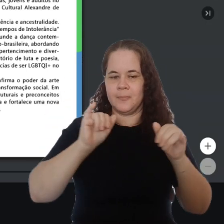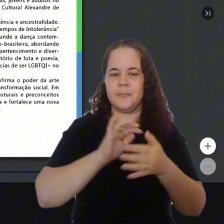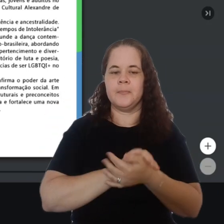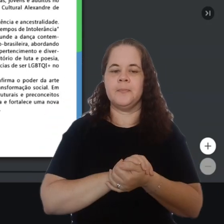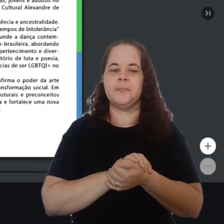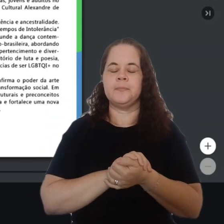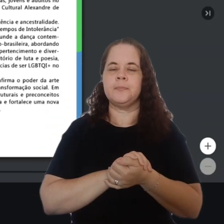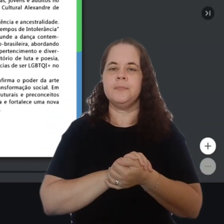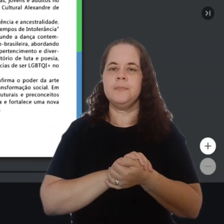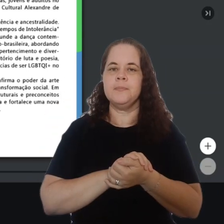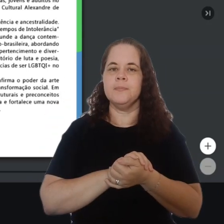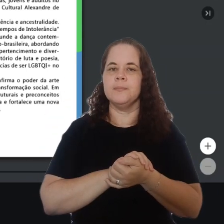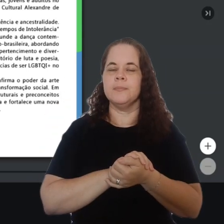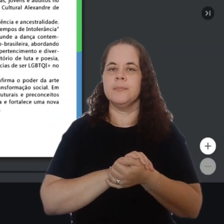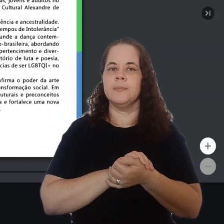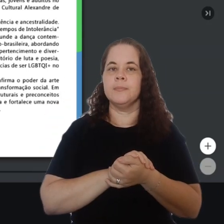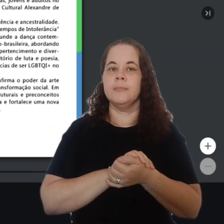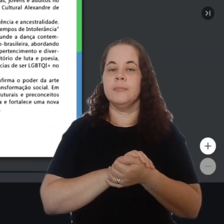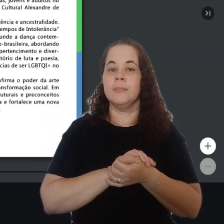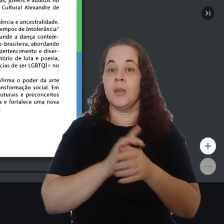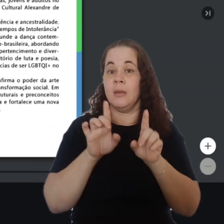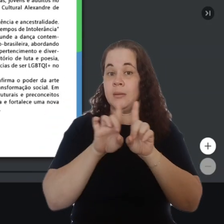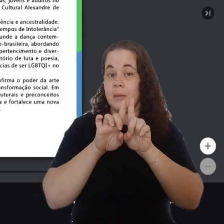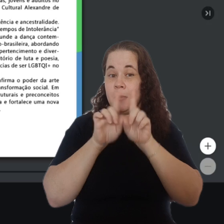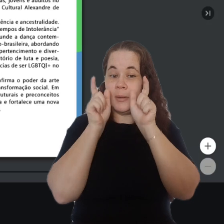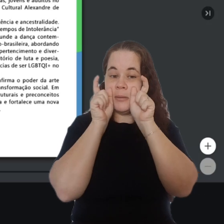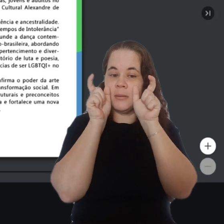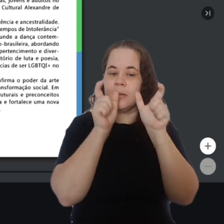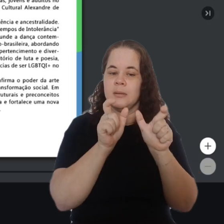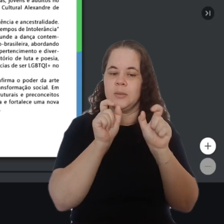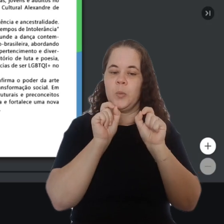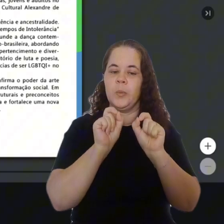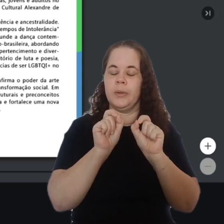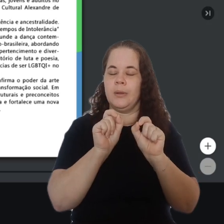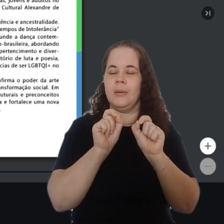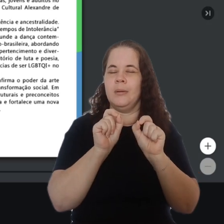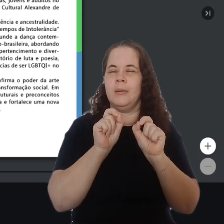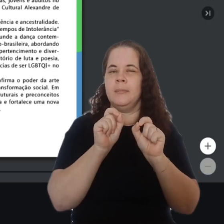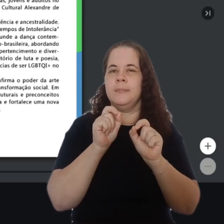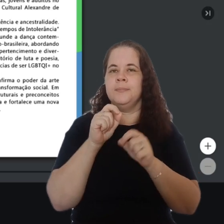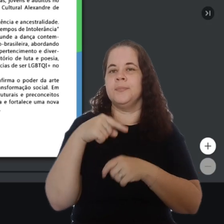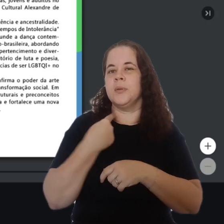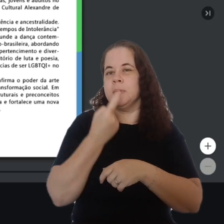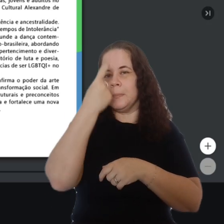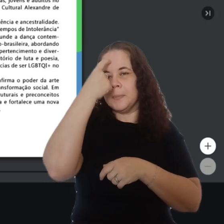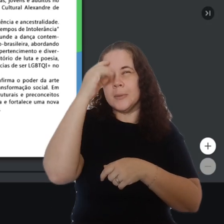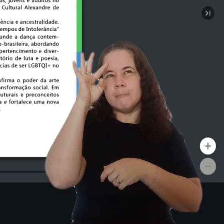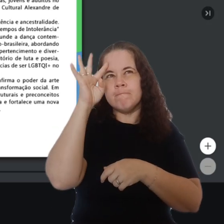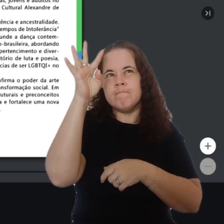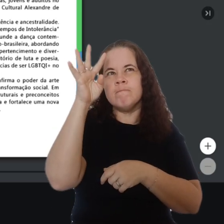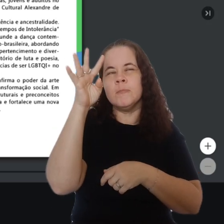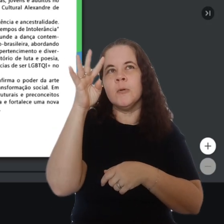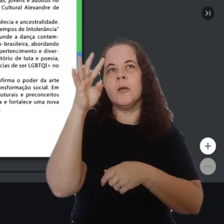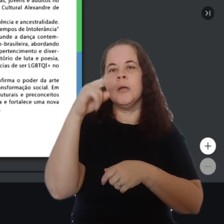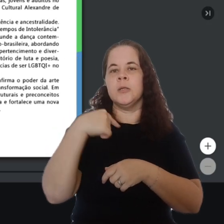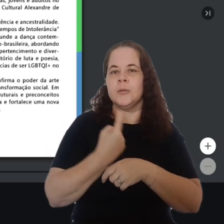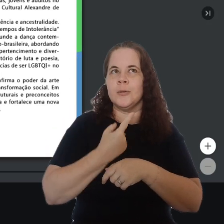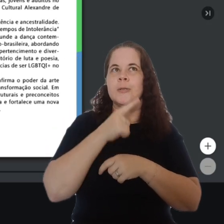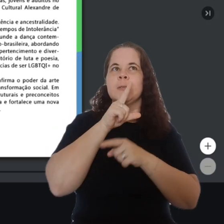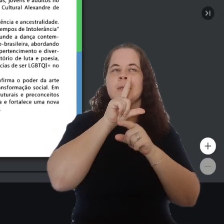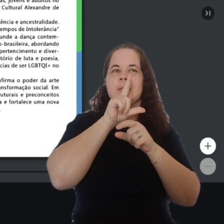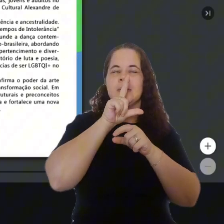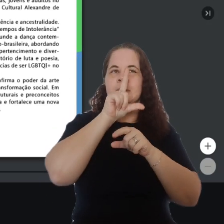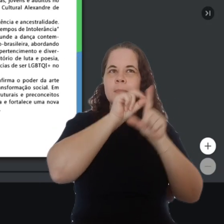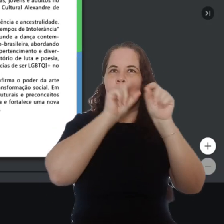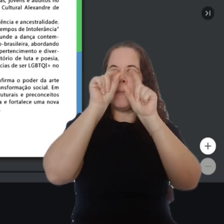Isso. E é interessante que se a gente for mais à frente, além da gente ter buscado não só